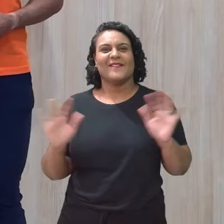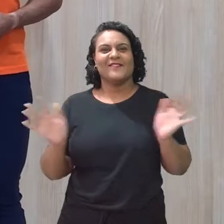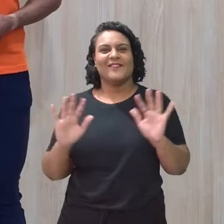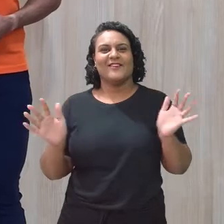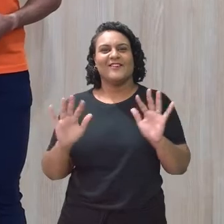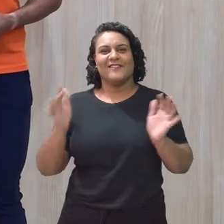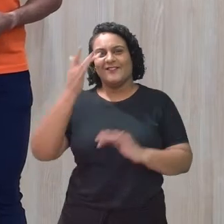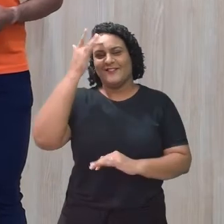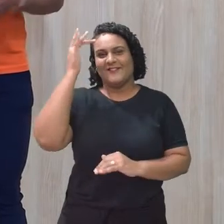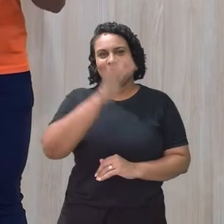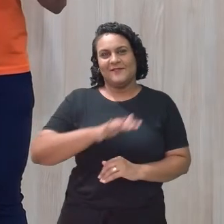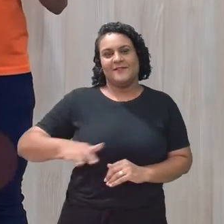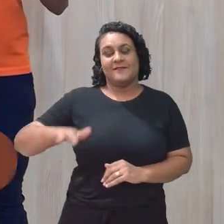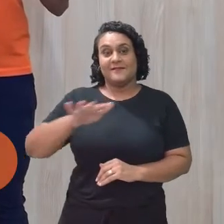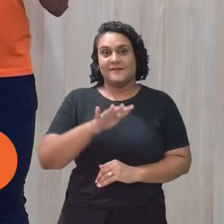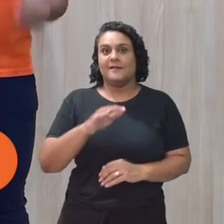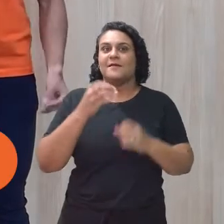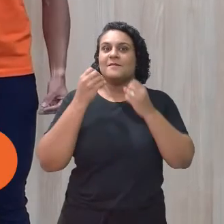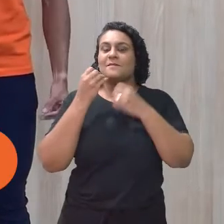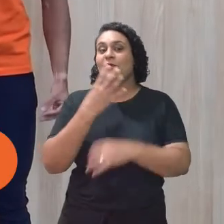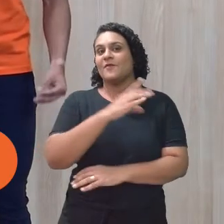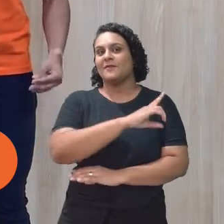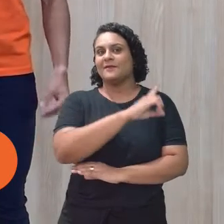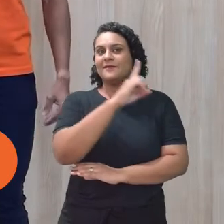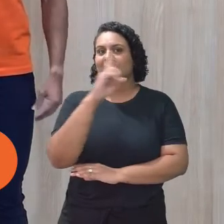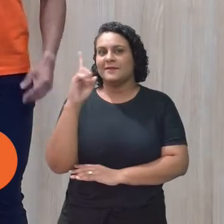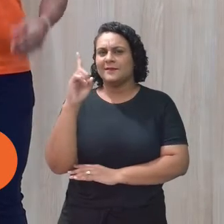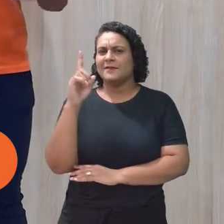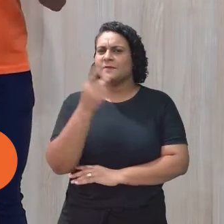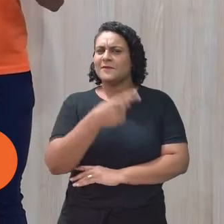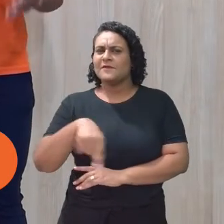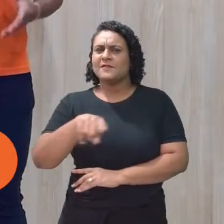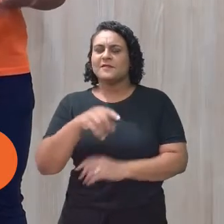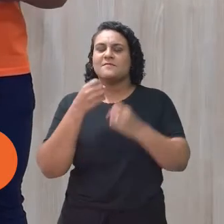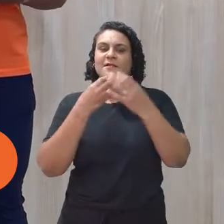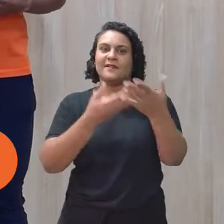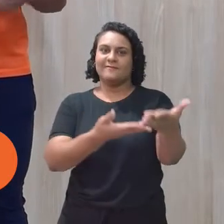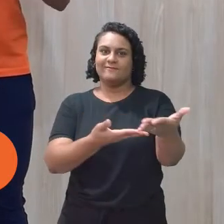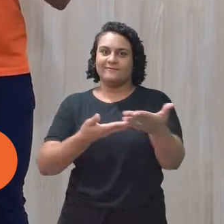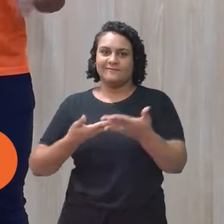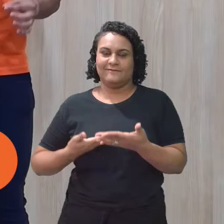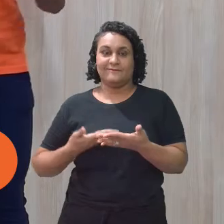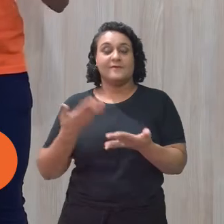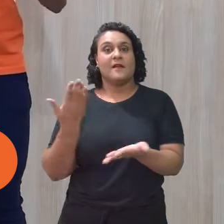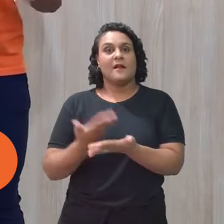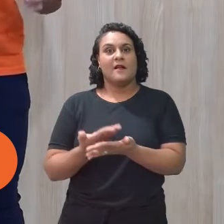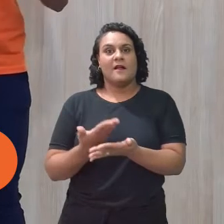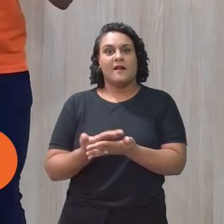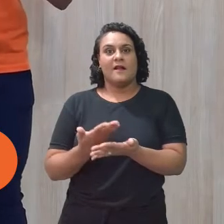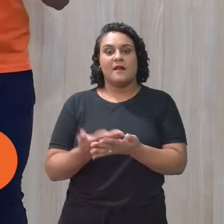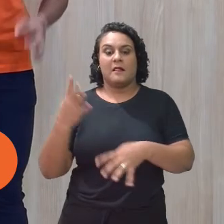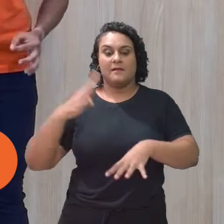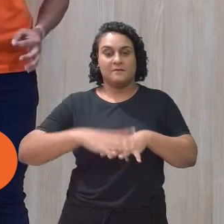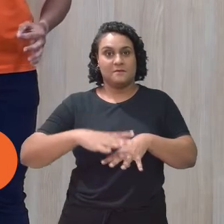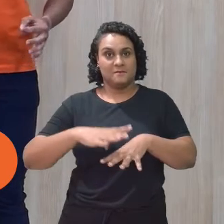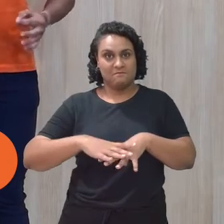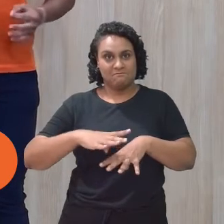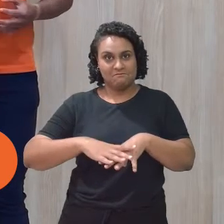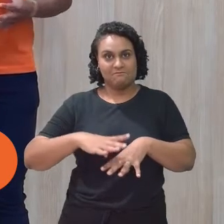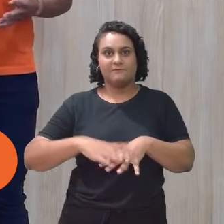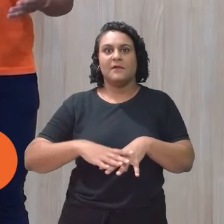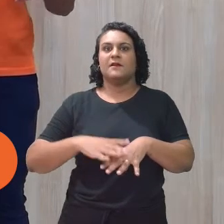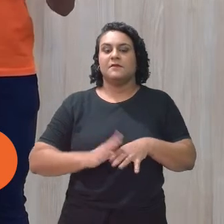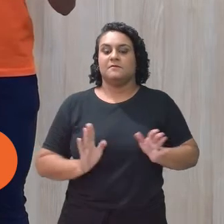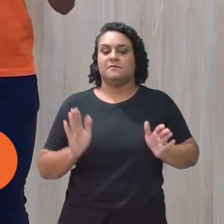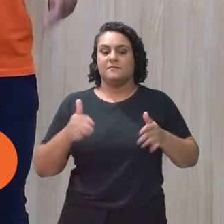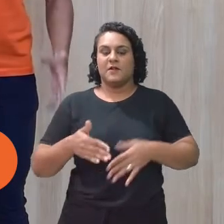Fala galerinha, muito bom dia para você. Seja muito bem-vindo a mais uma aula de matemática para